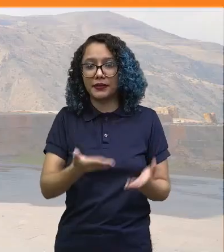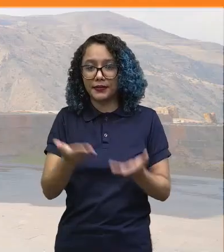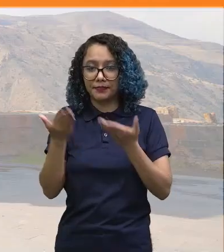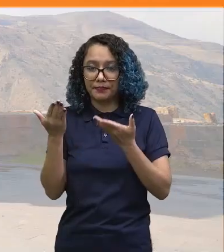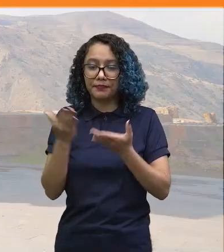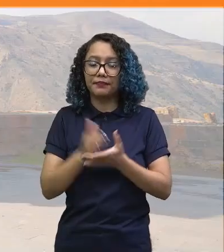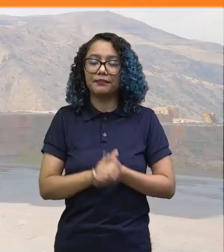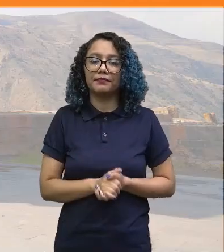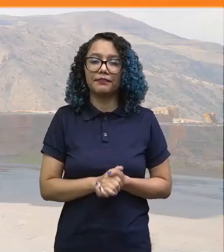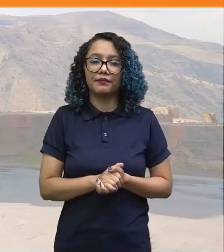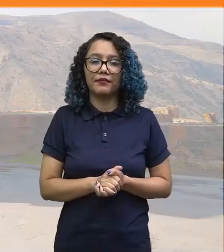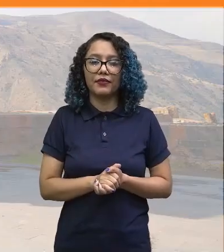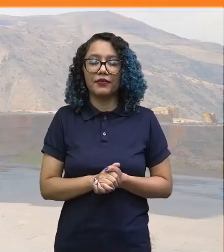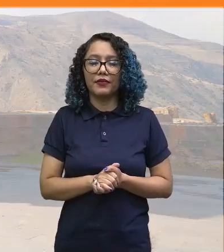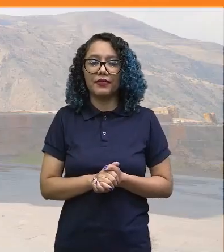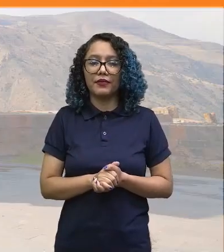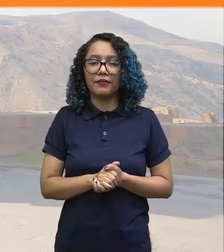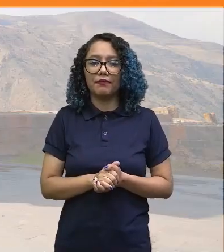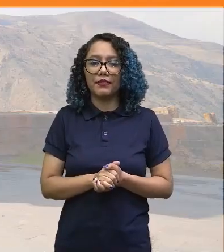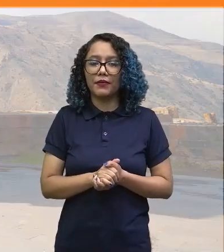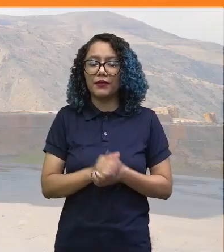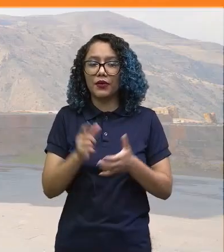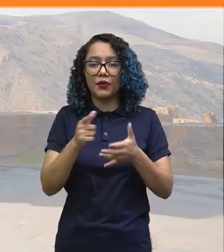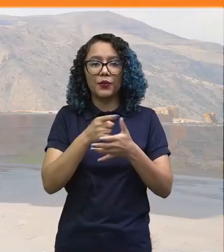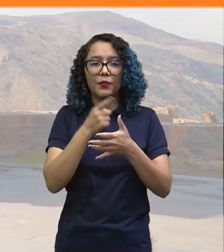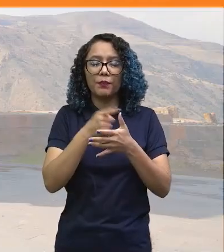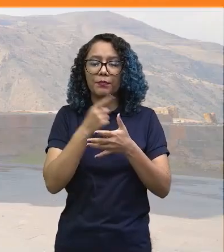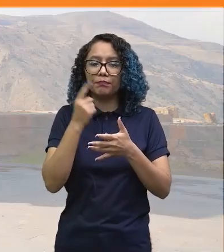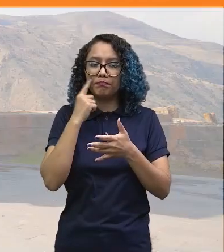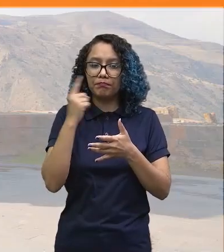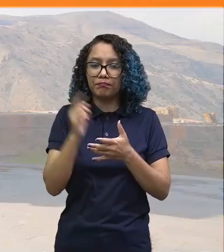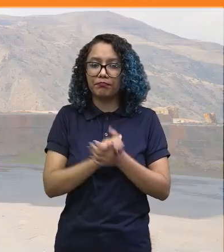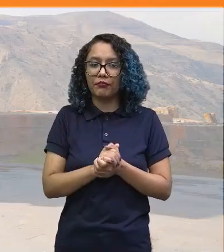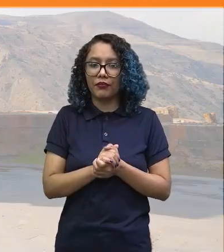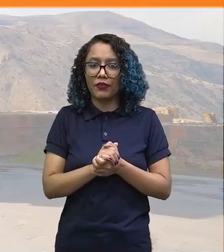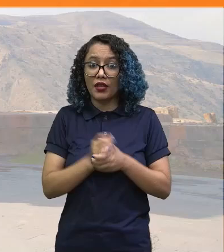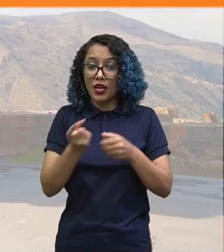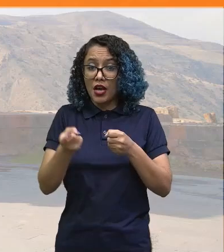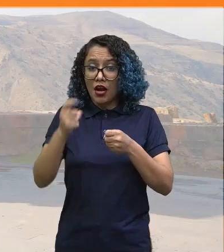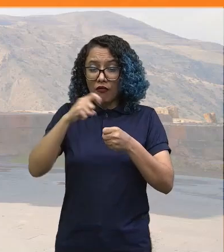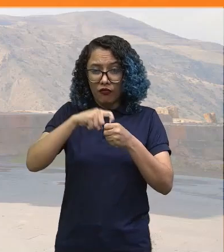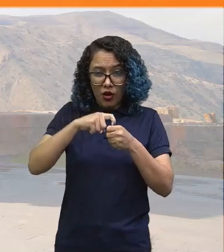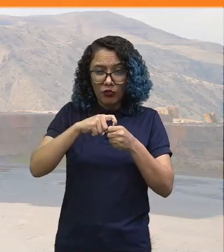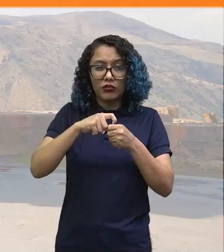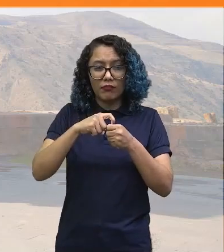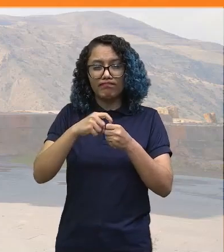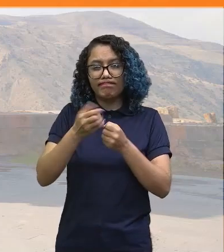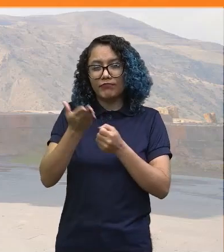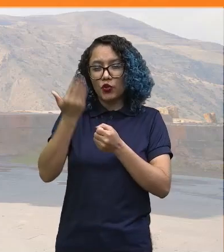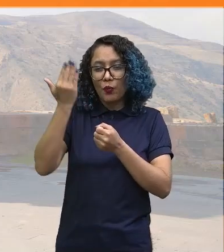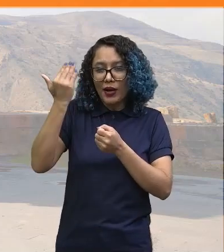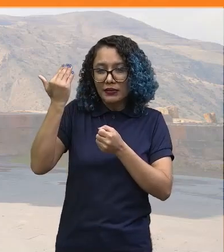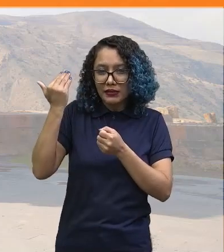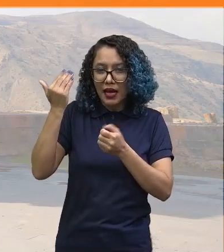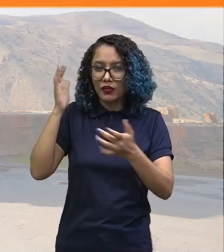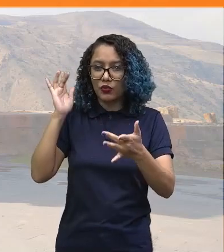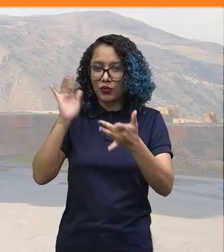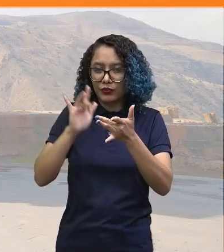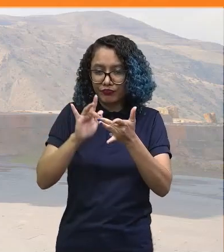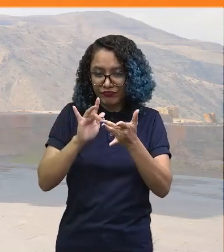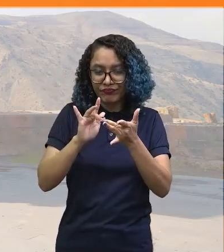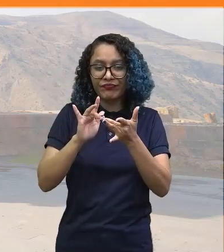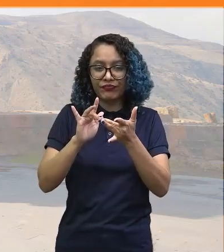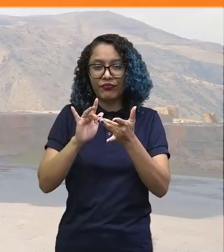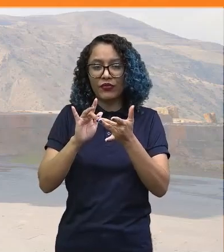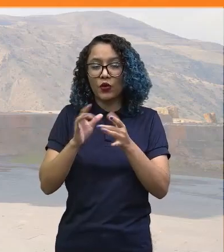como característica principal esse redescobrimento da antiguidade clássica, né? Os